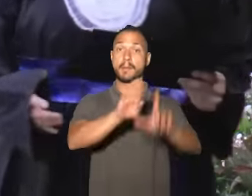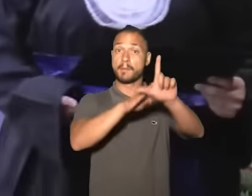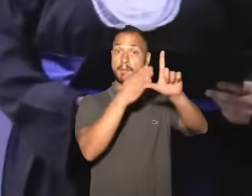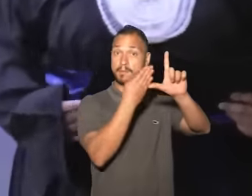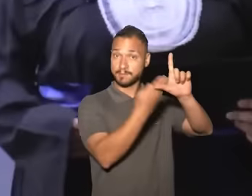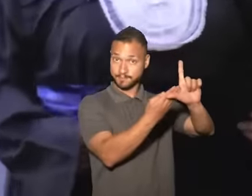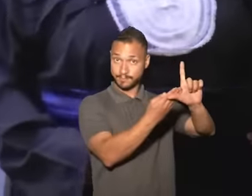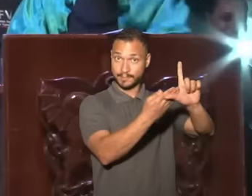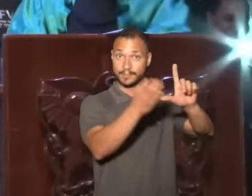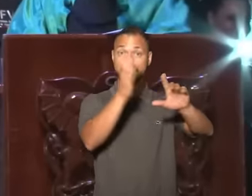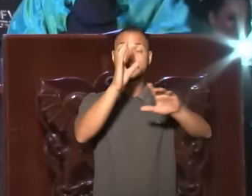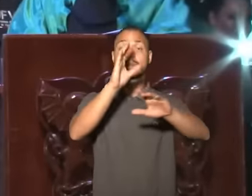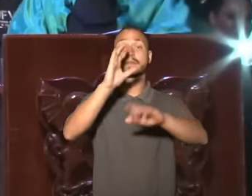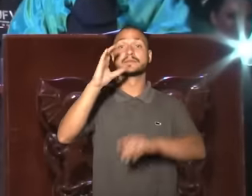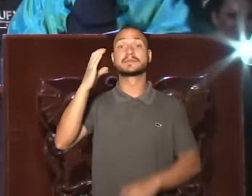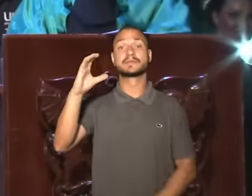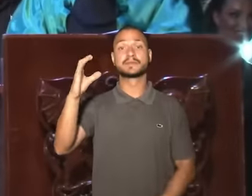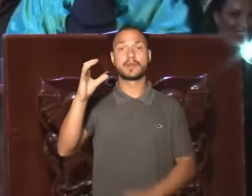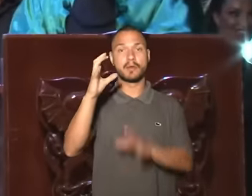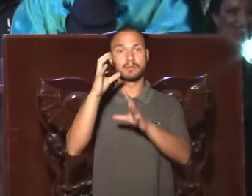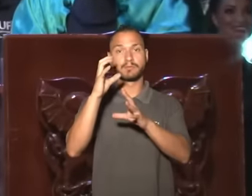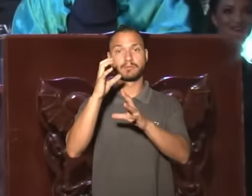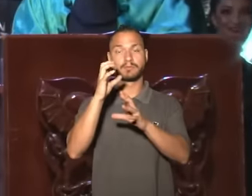Bacharéis em Ciências Contábeis,